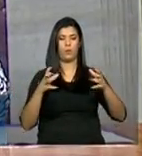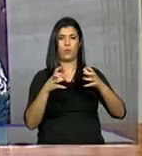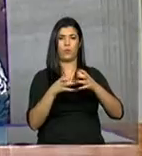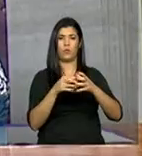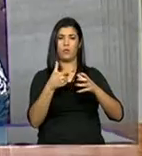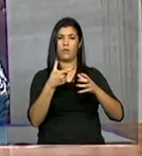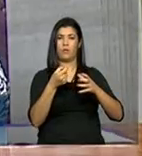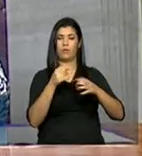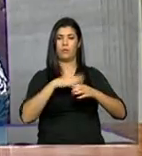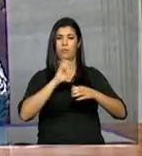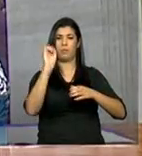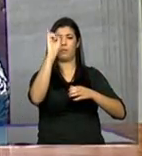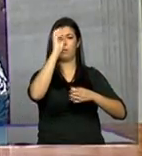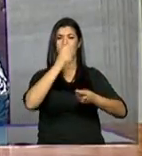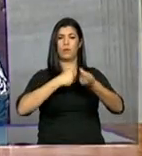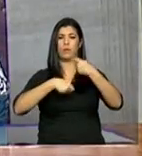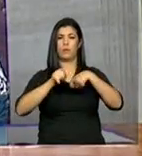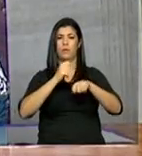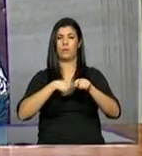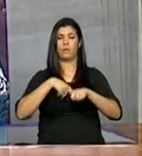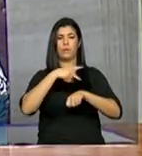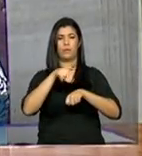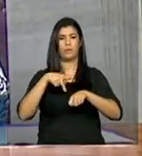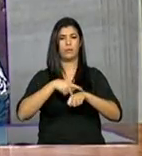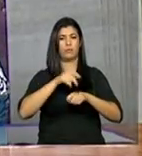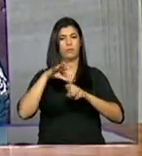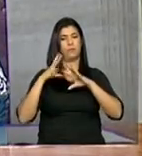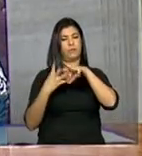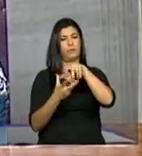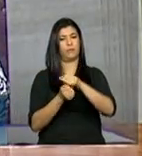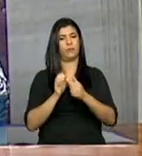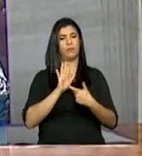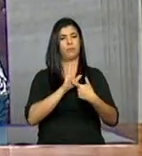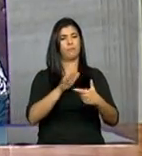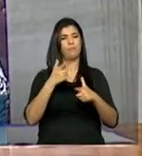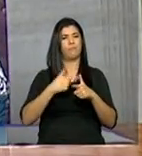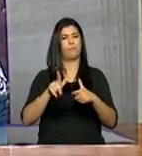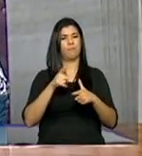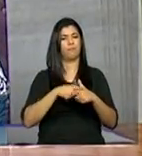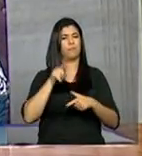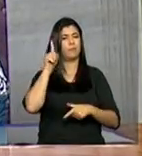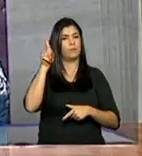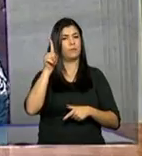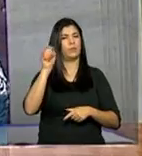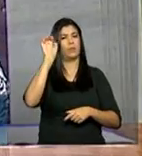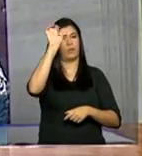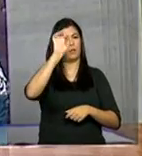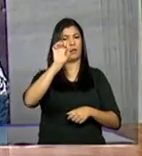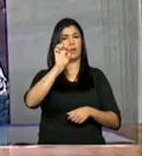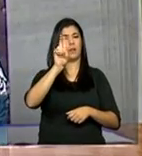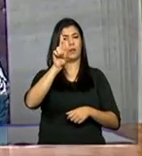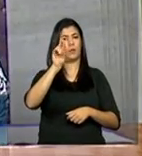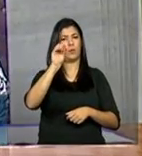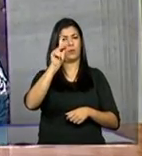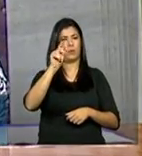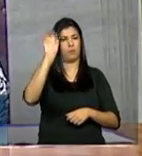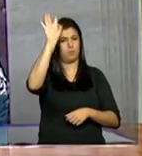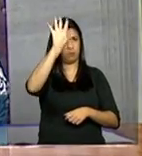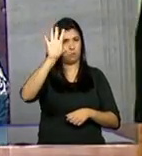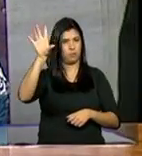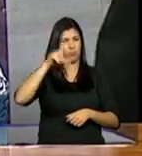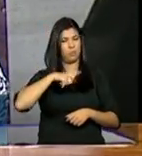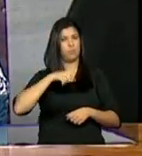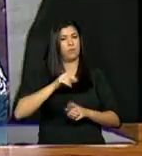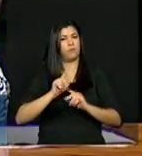mundo, afirma que a estagnação econômica dos países, principalmente na Europa, só será superada com